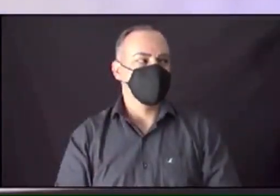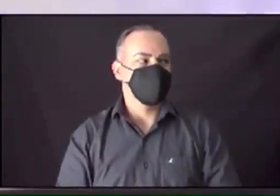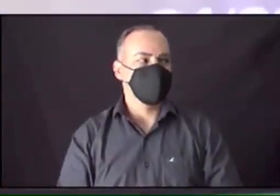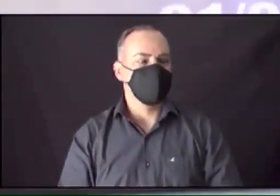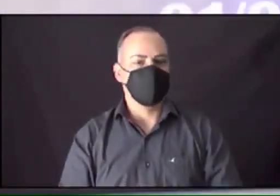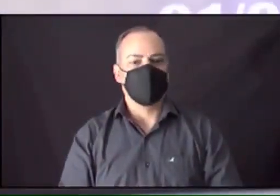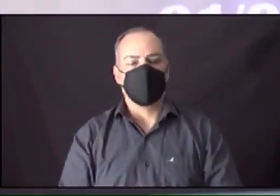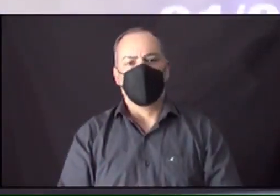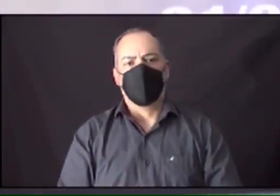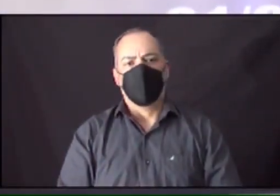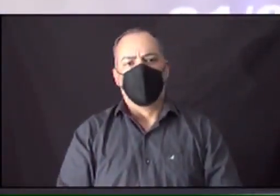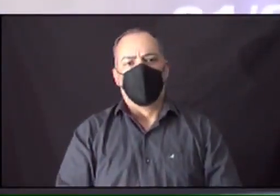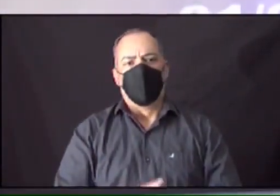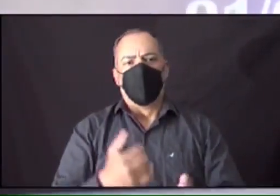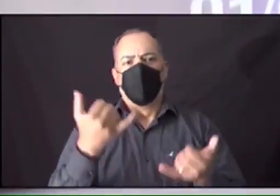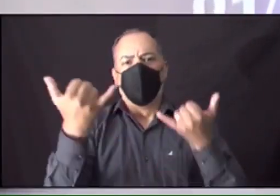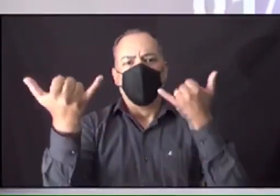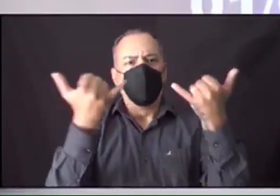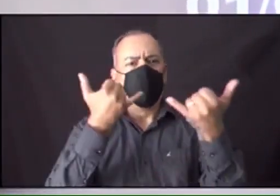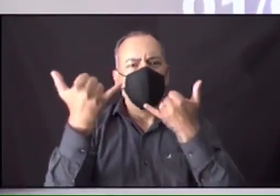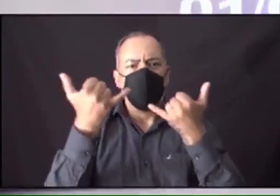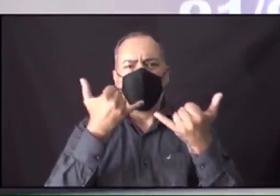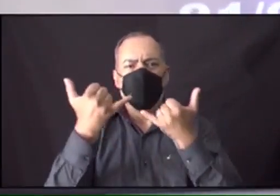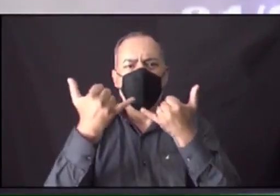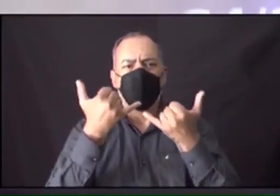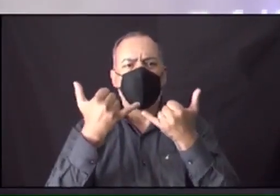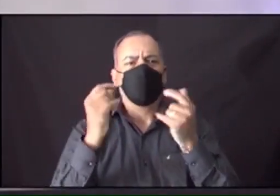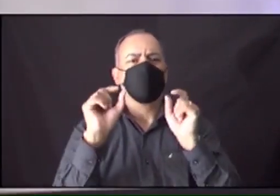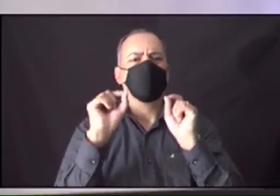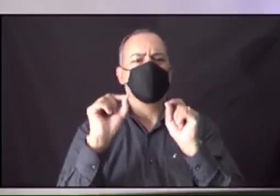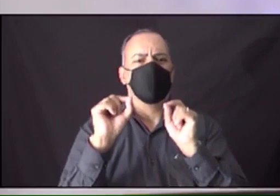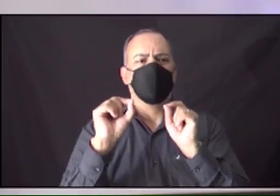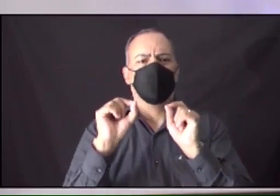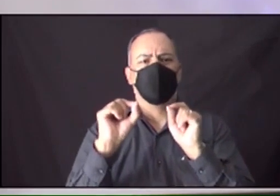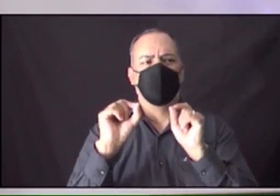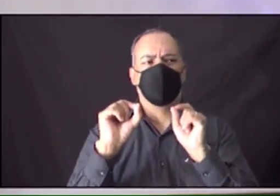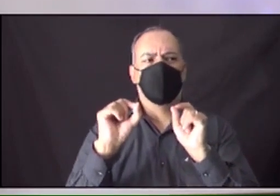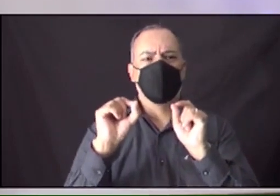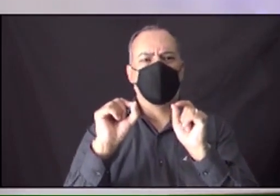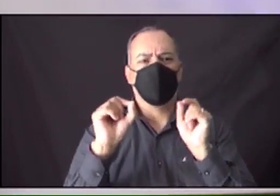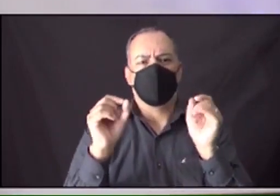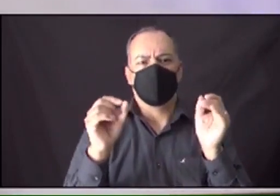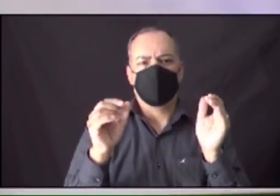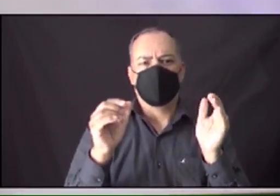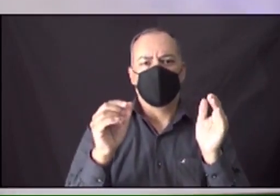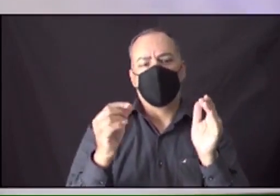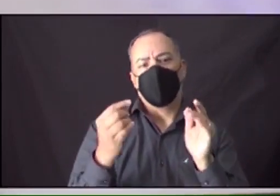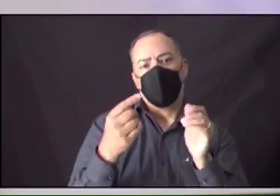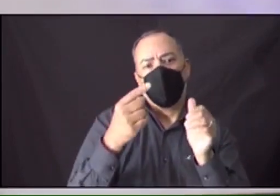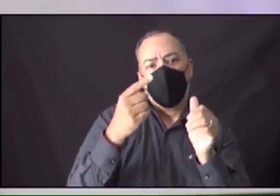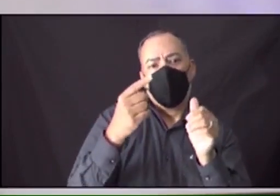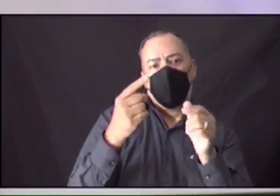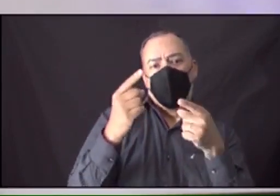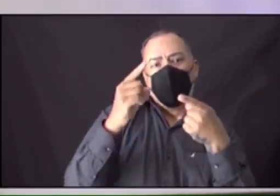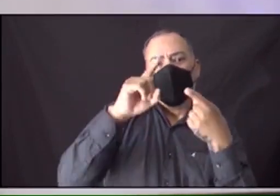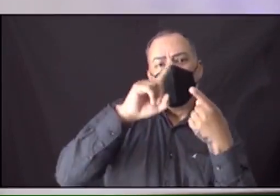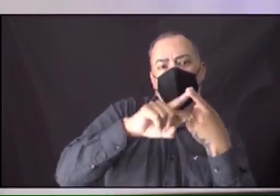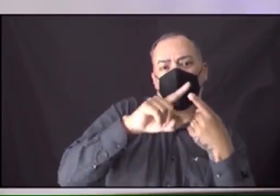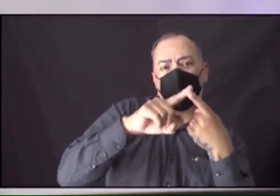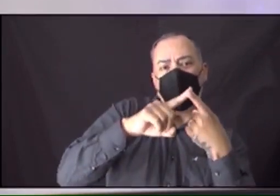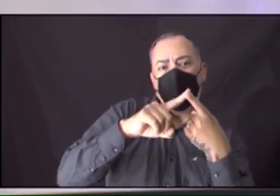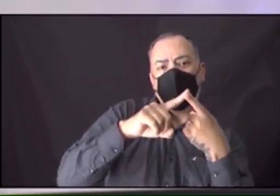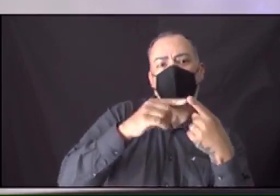Eu vou passar as informações referentes ao tempo de 1º de março até ontem, dia